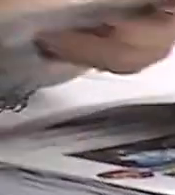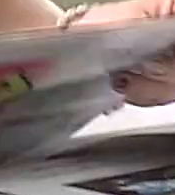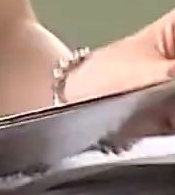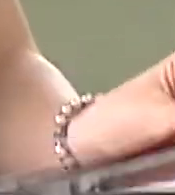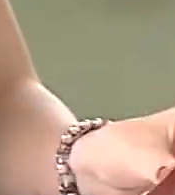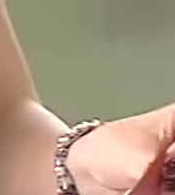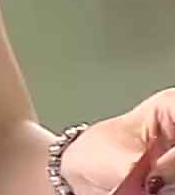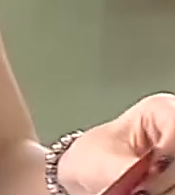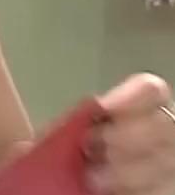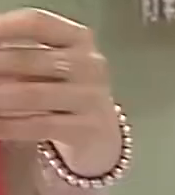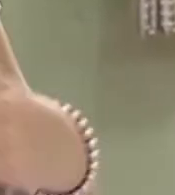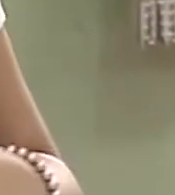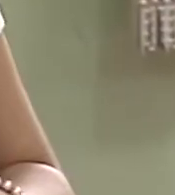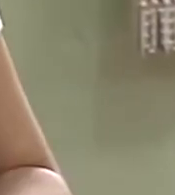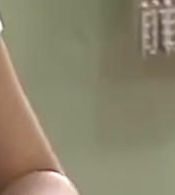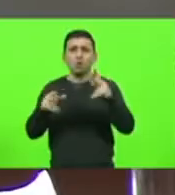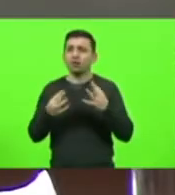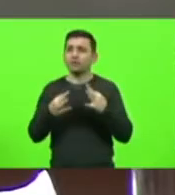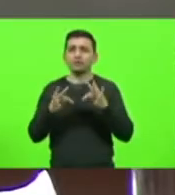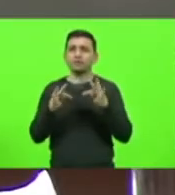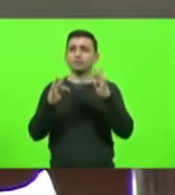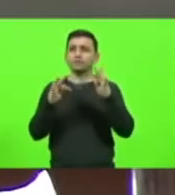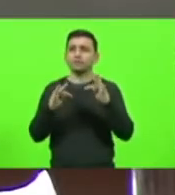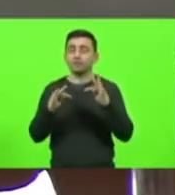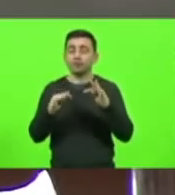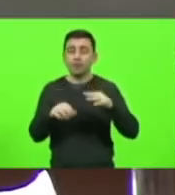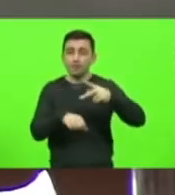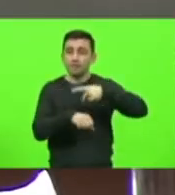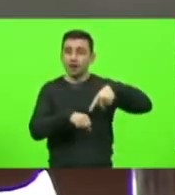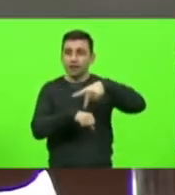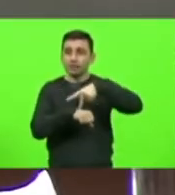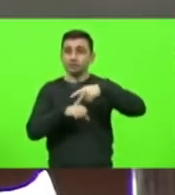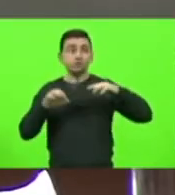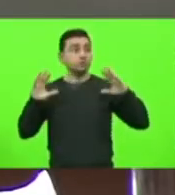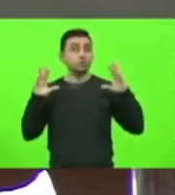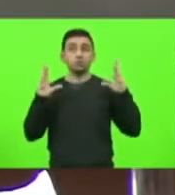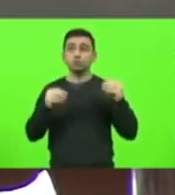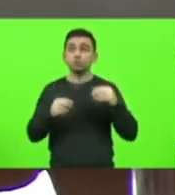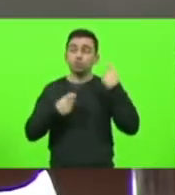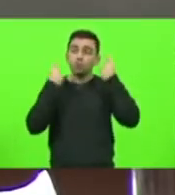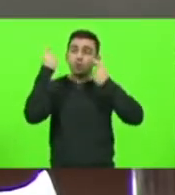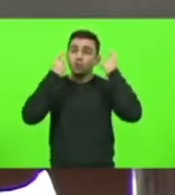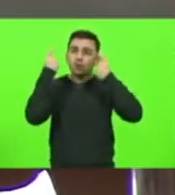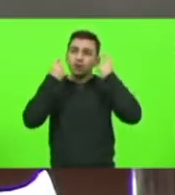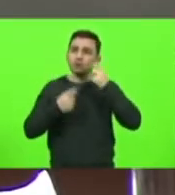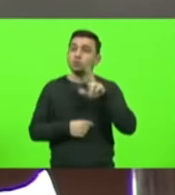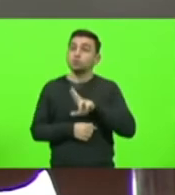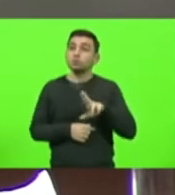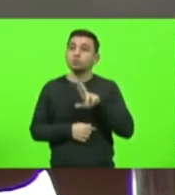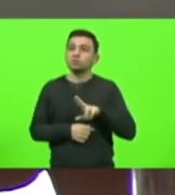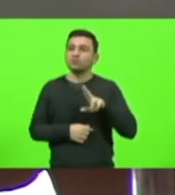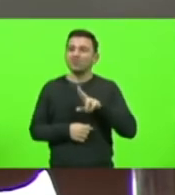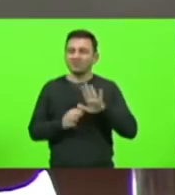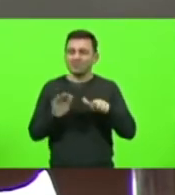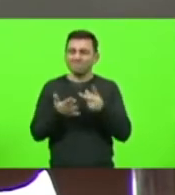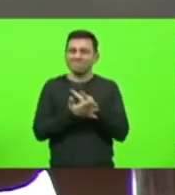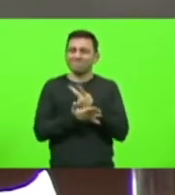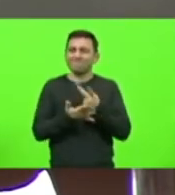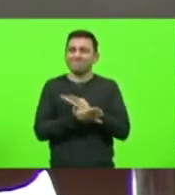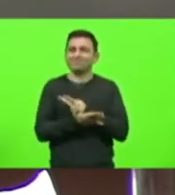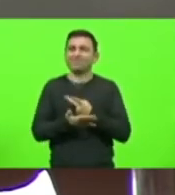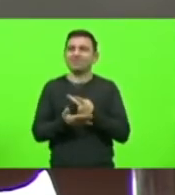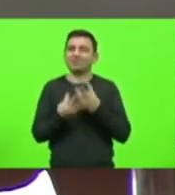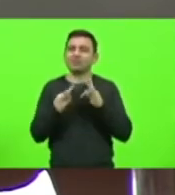denúncia e uso excessivo da rede que países estão preocupados com o uso inadequado da